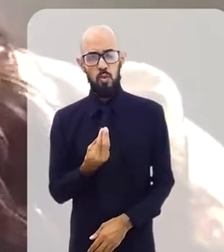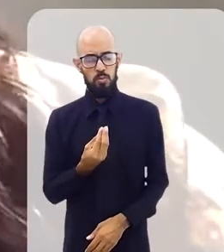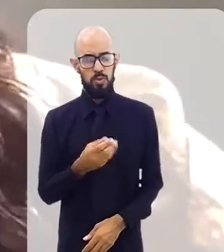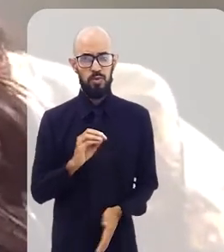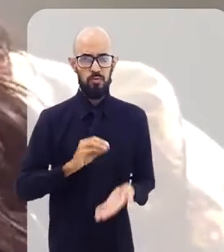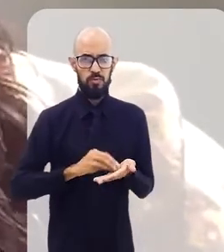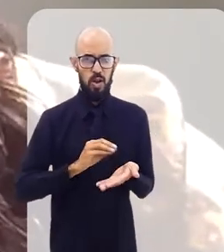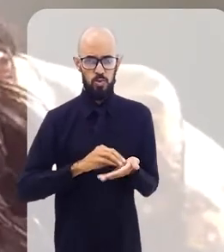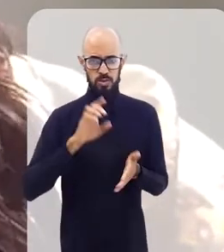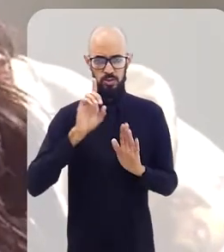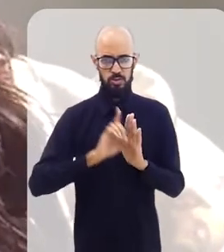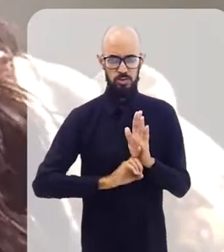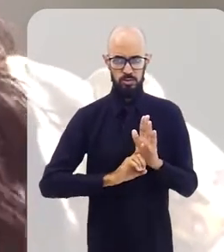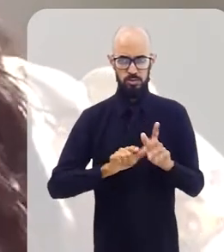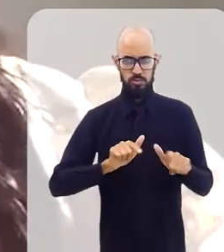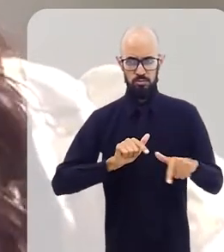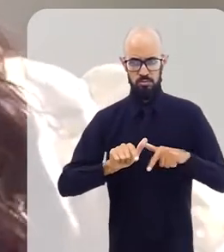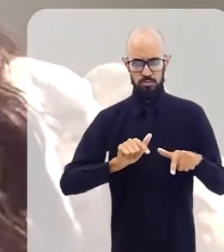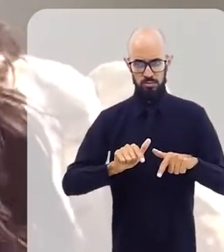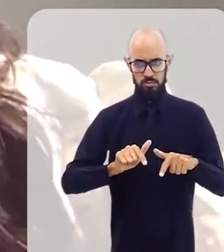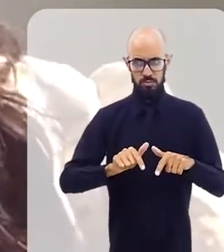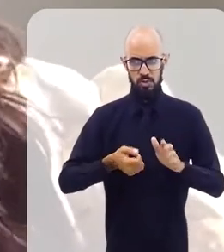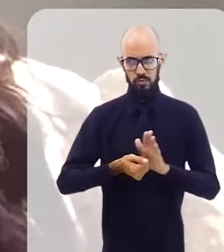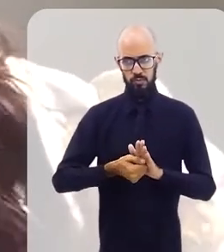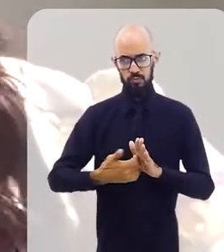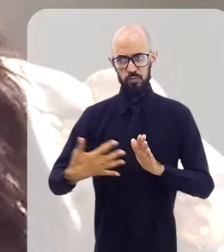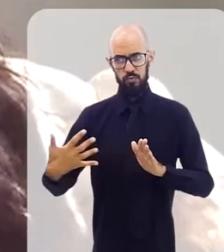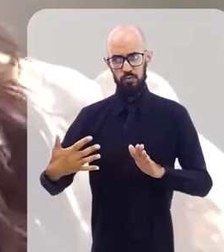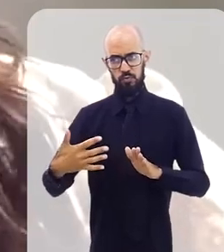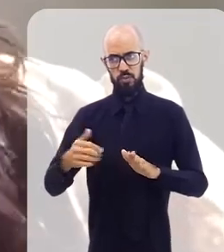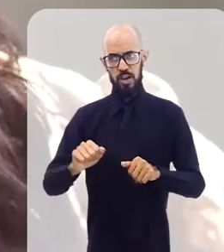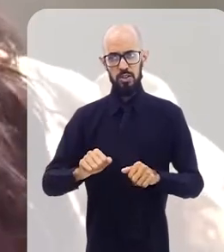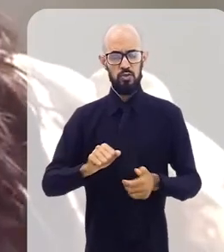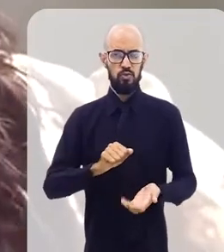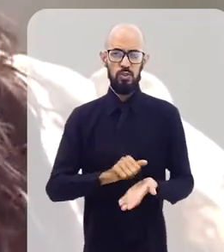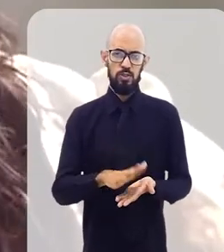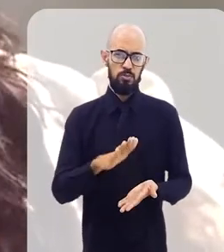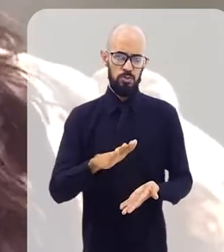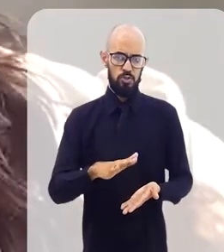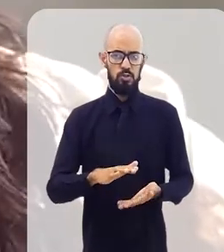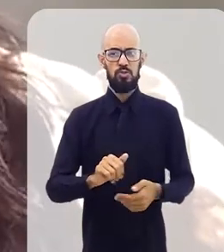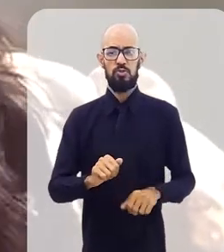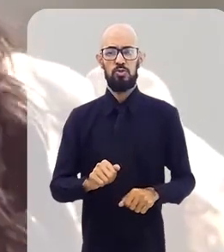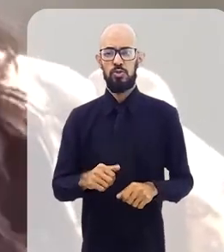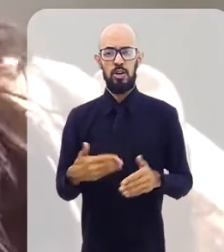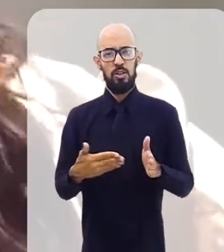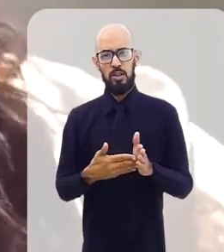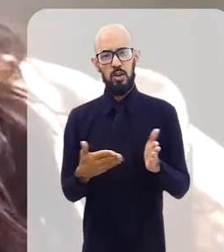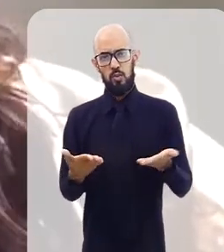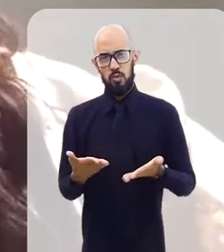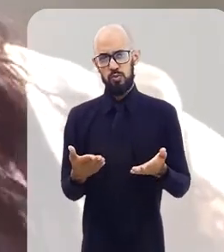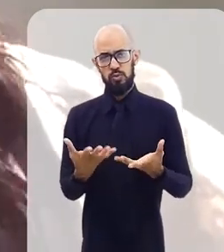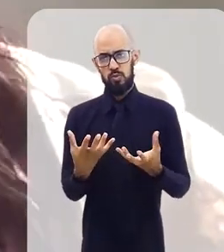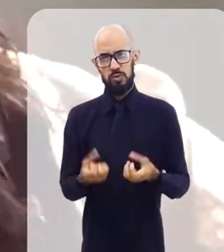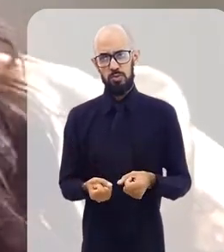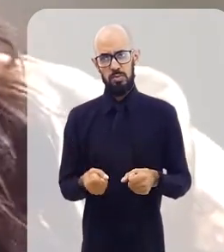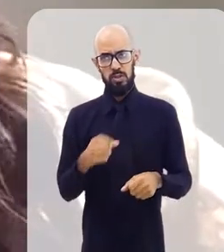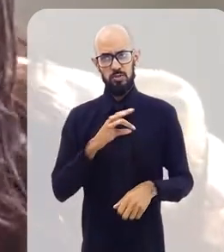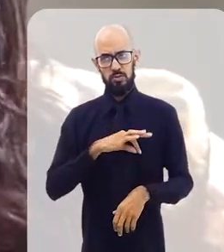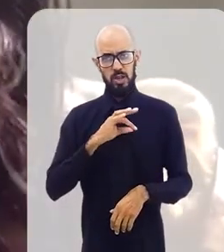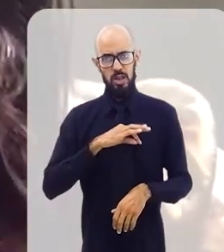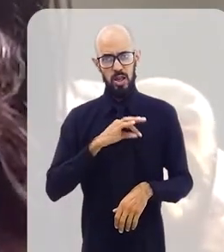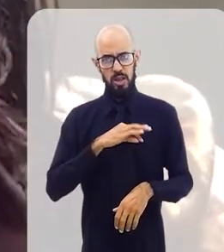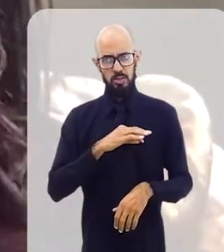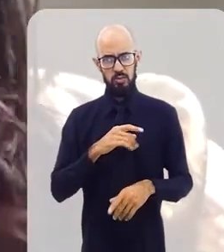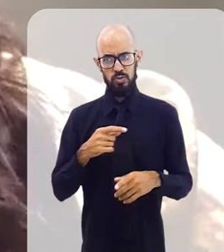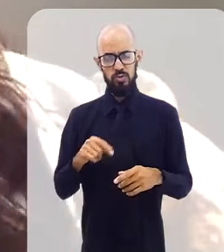eles são carentes dos direitos, né? Porque muitos deles realmente foram demitidos, estão, né, até hoje sem receber salários que